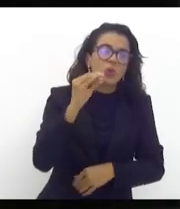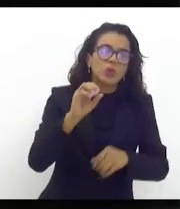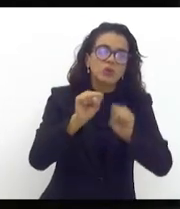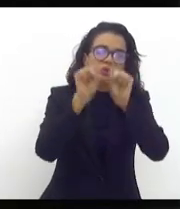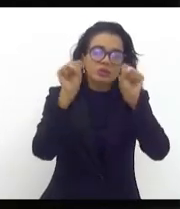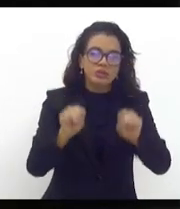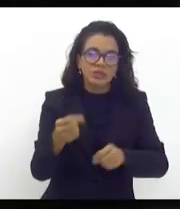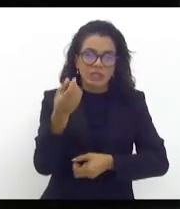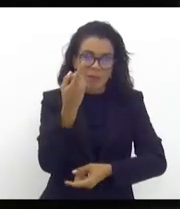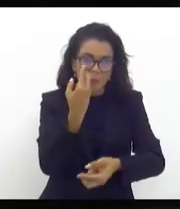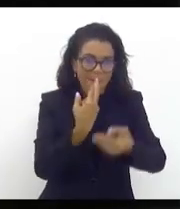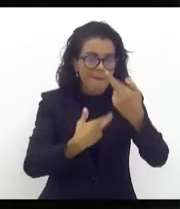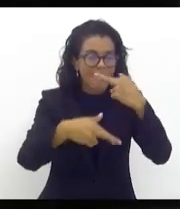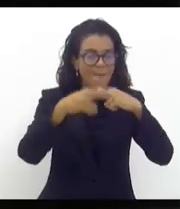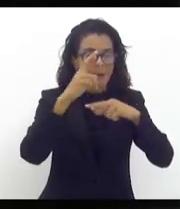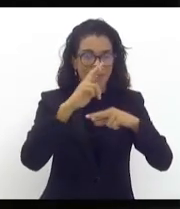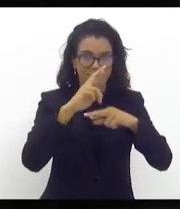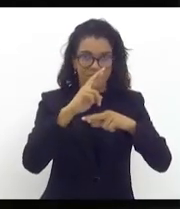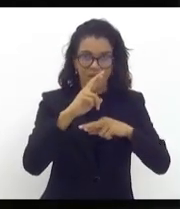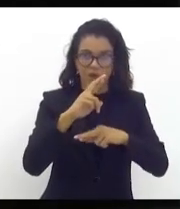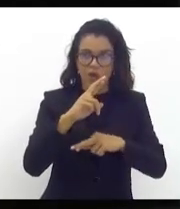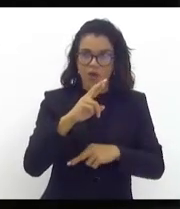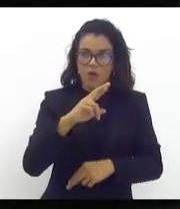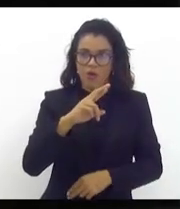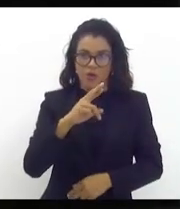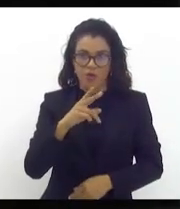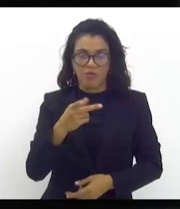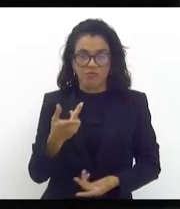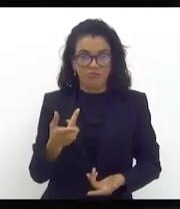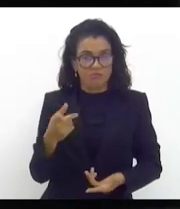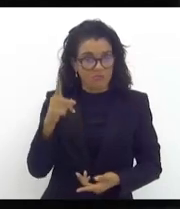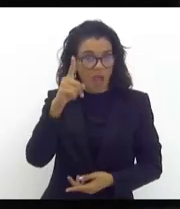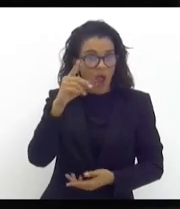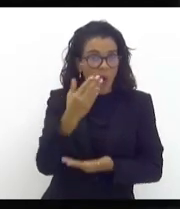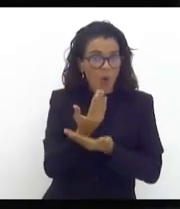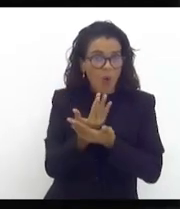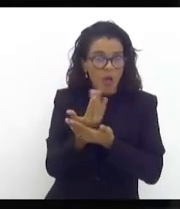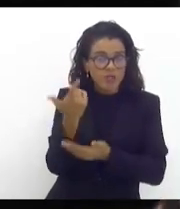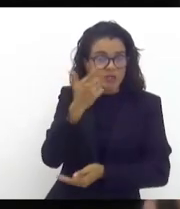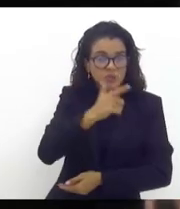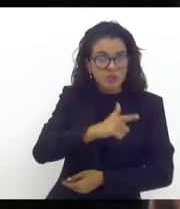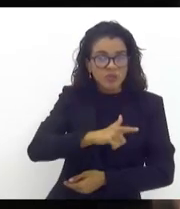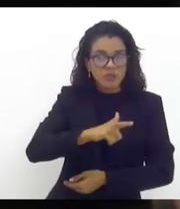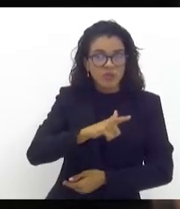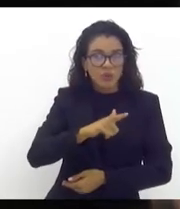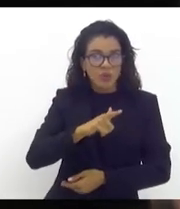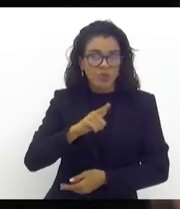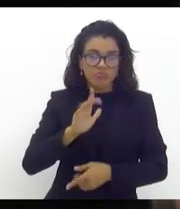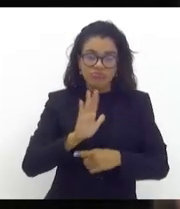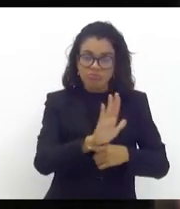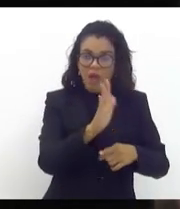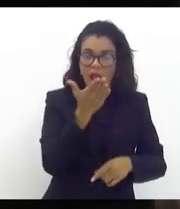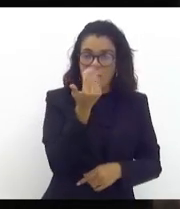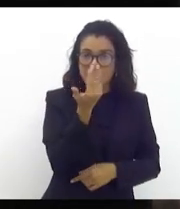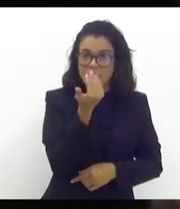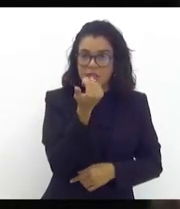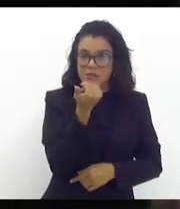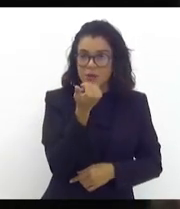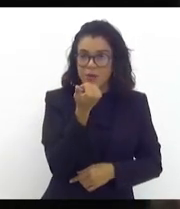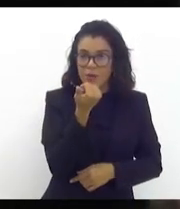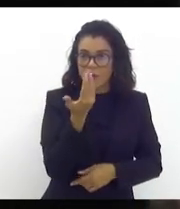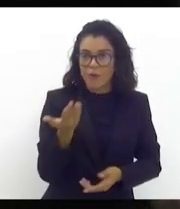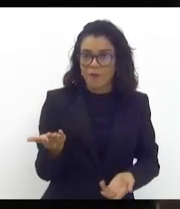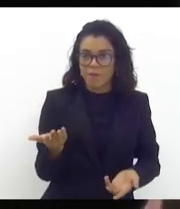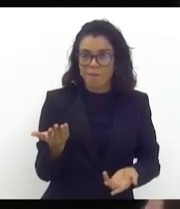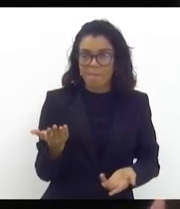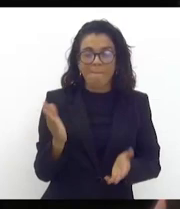porque a UERJ recebeu o seu auxílio alimentação. Não tinha regime de recuperação fiscal quando houve a